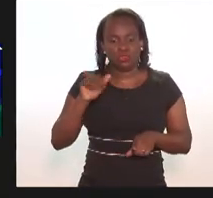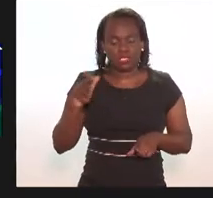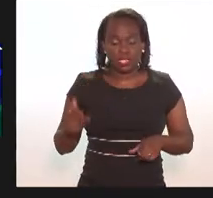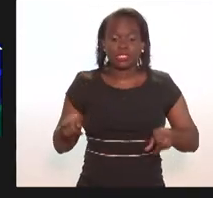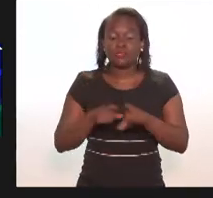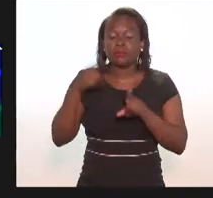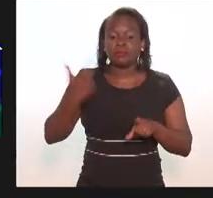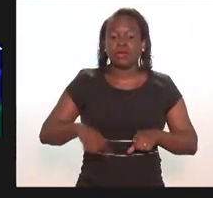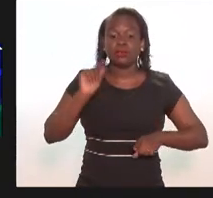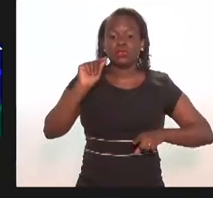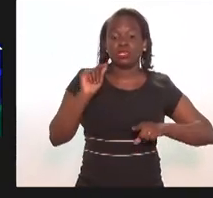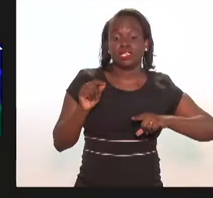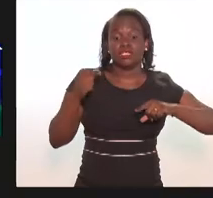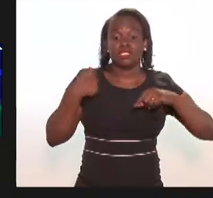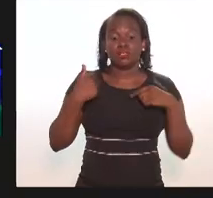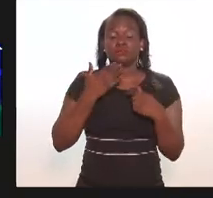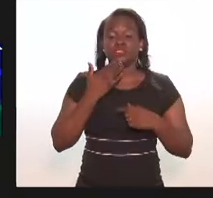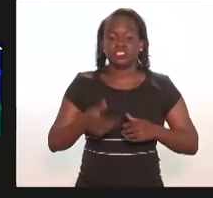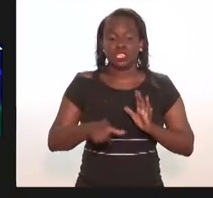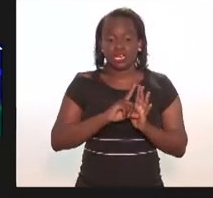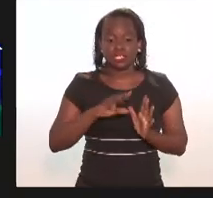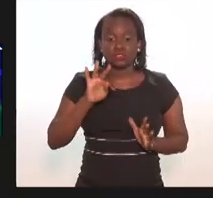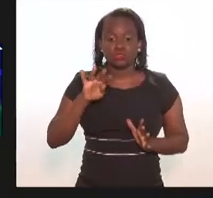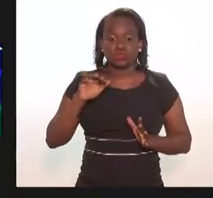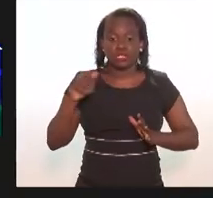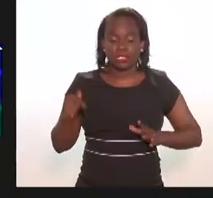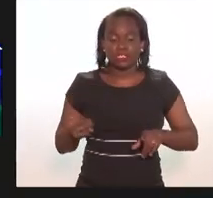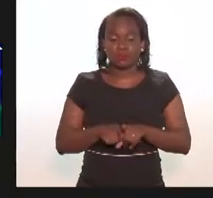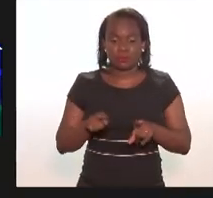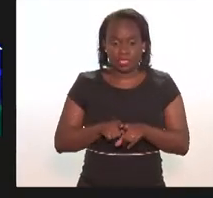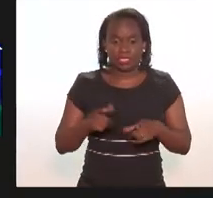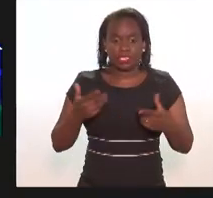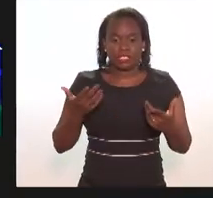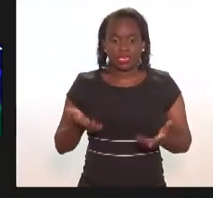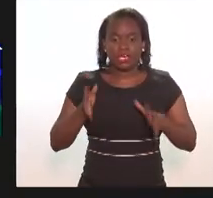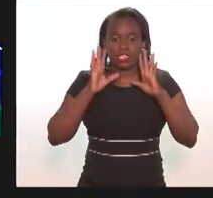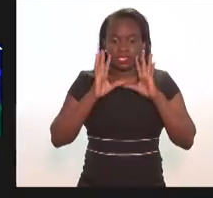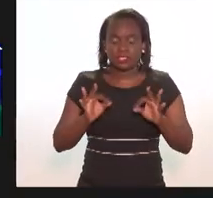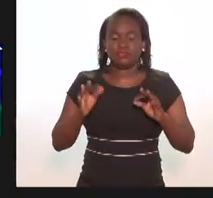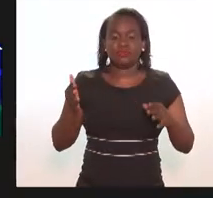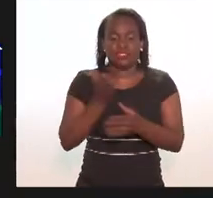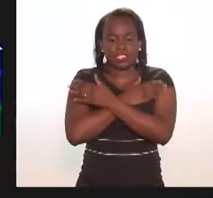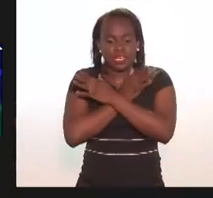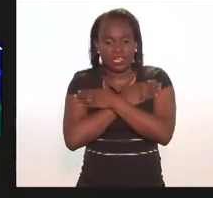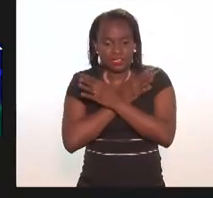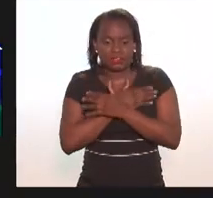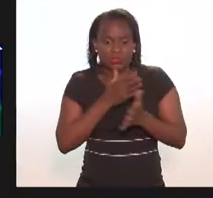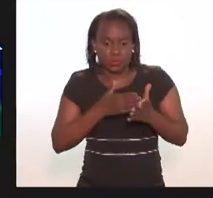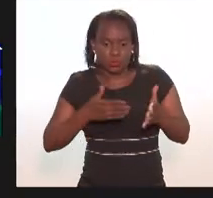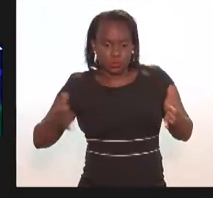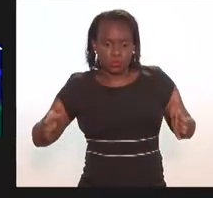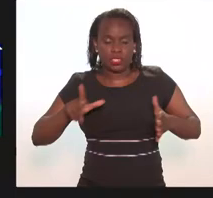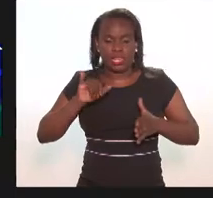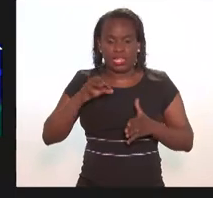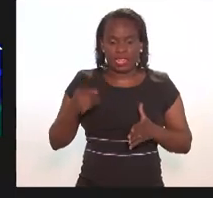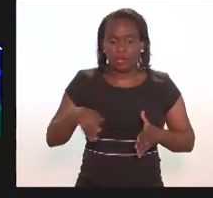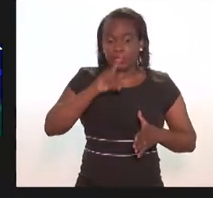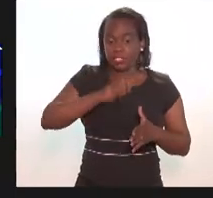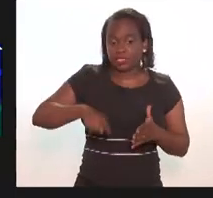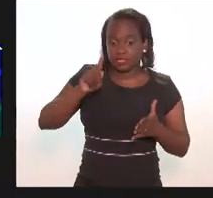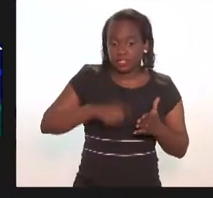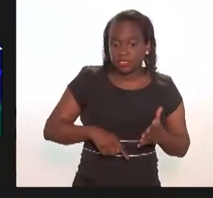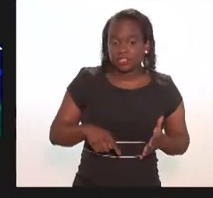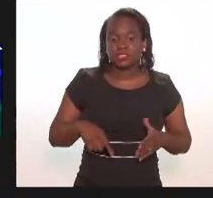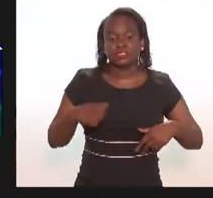outra coisa, a parte que eu pedi ao deputado Tutuca também, além dessa atenção ao feriadão, como o leilão foi